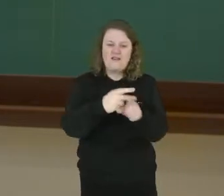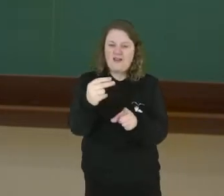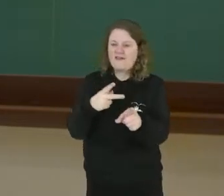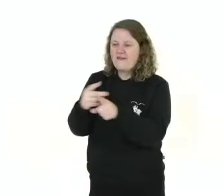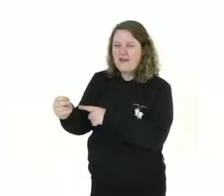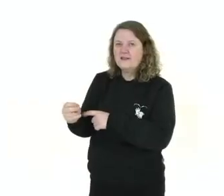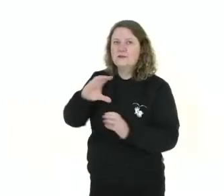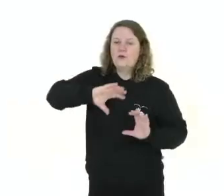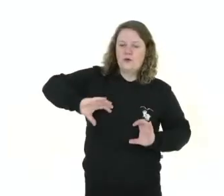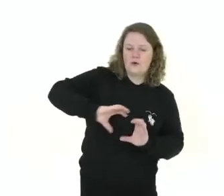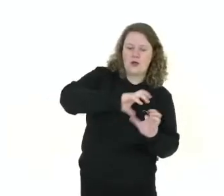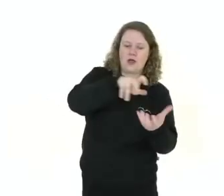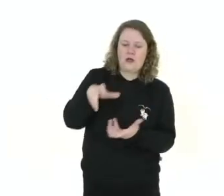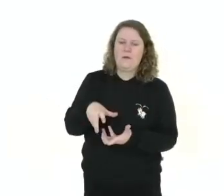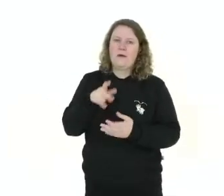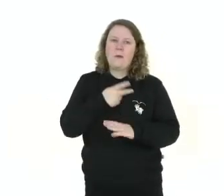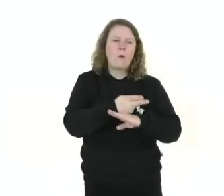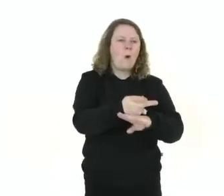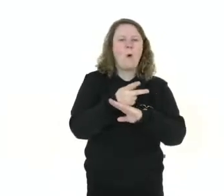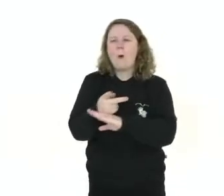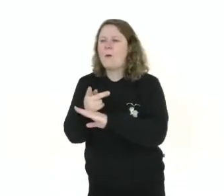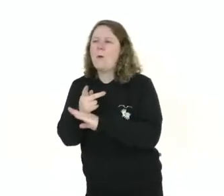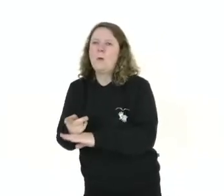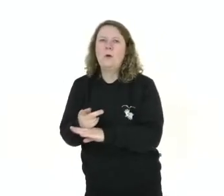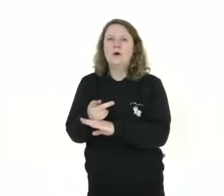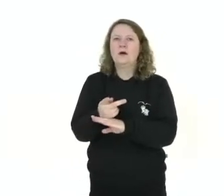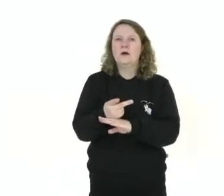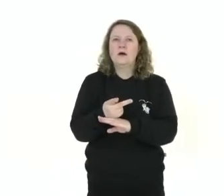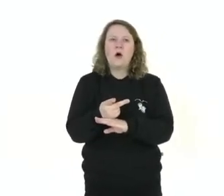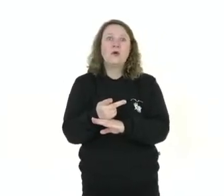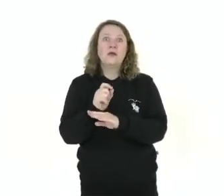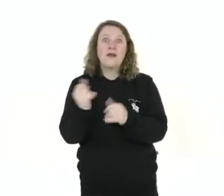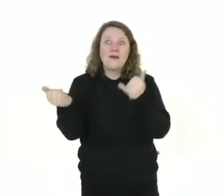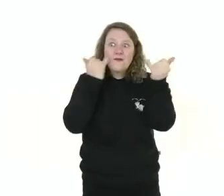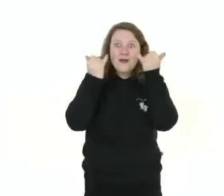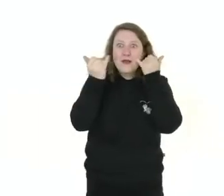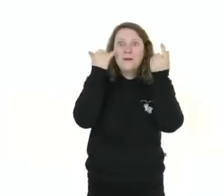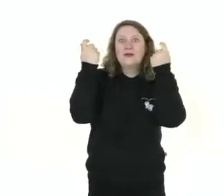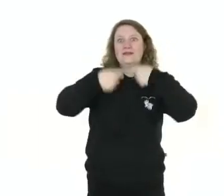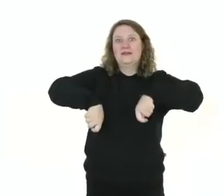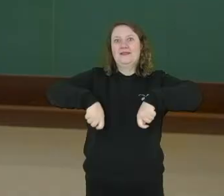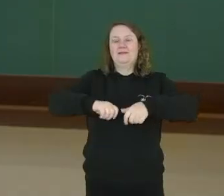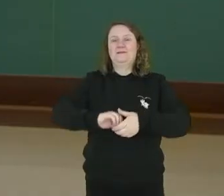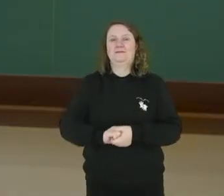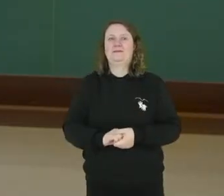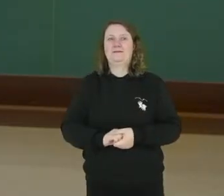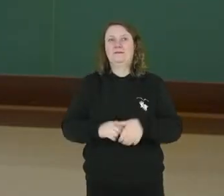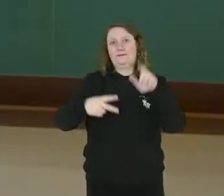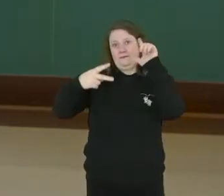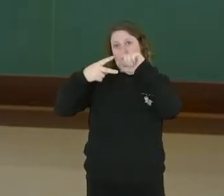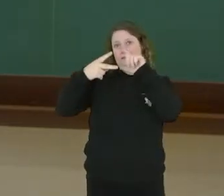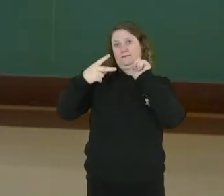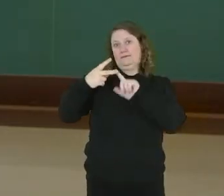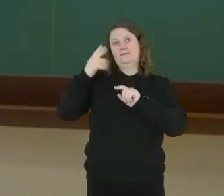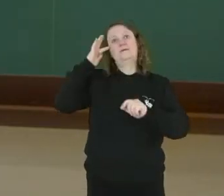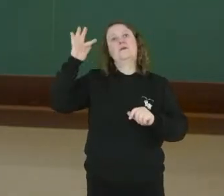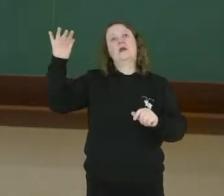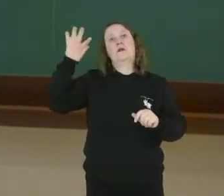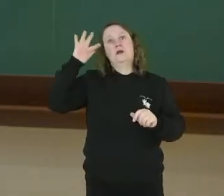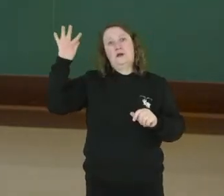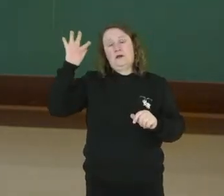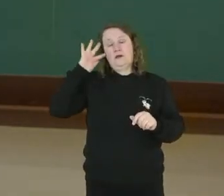circunstâncias de que precisam e não quando as encontram e as criam. Então, esses dois pensadores, né, fizeram